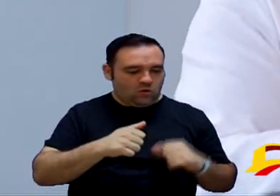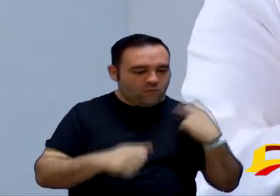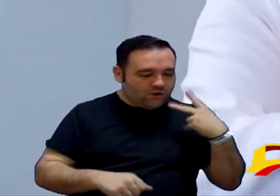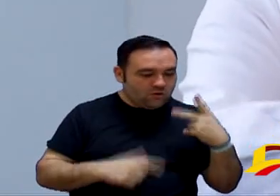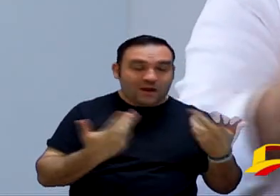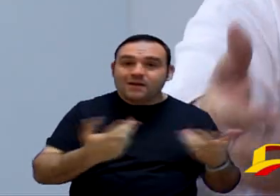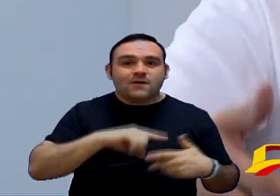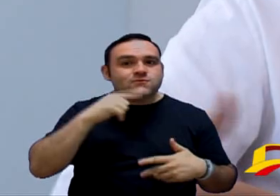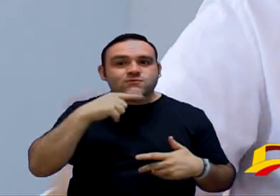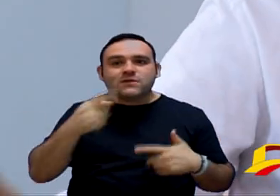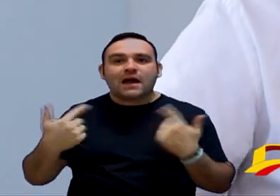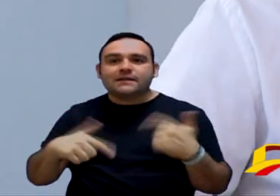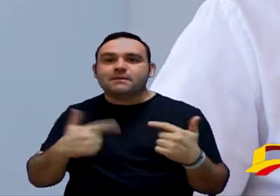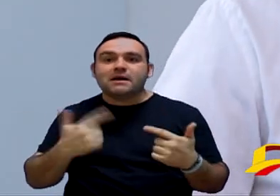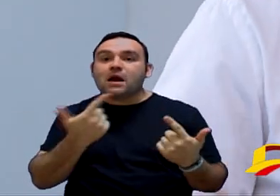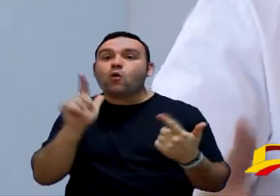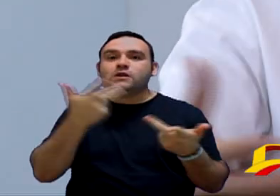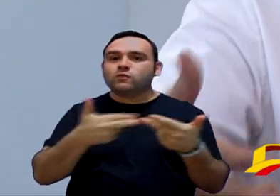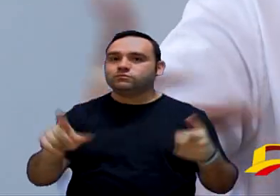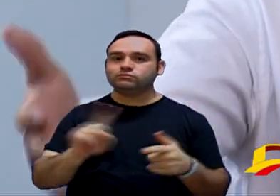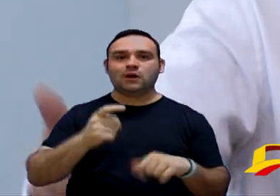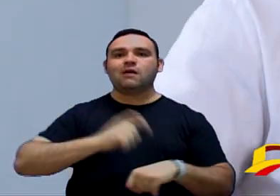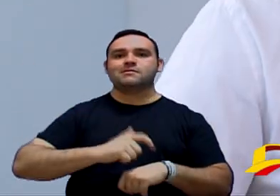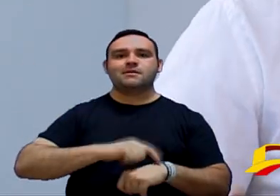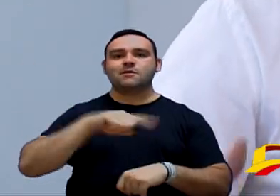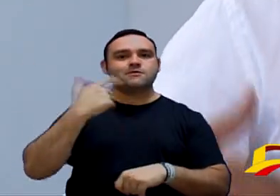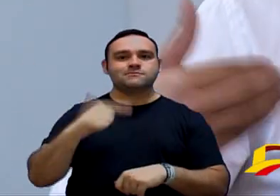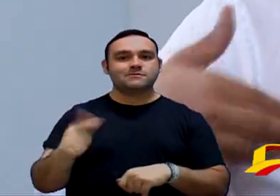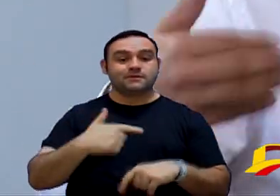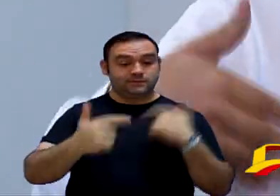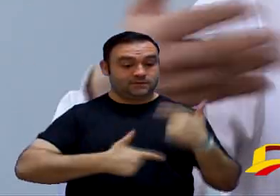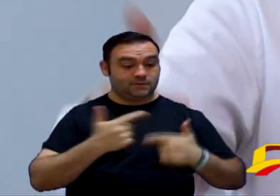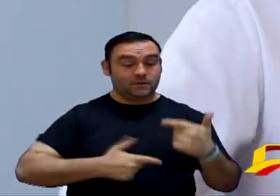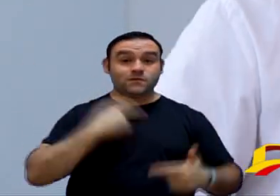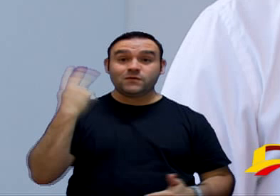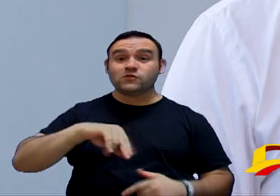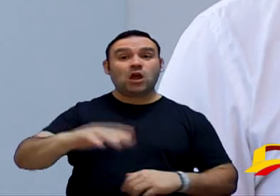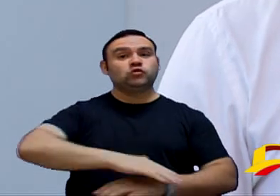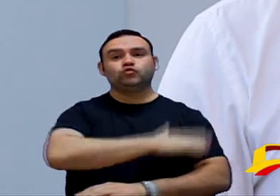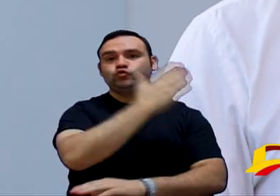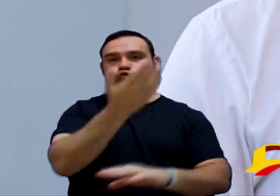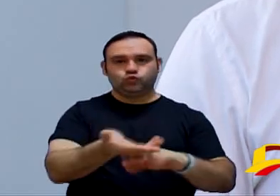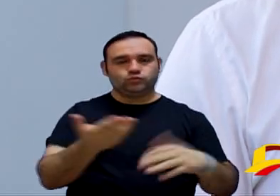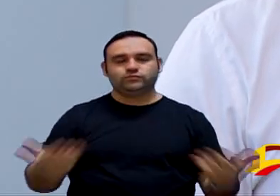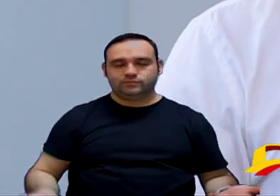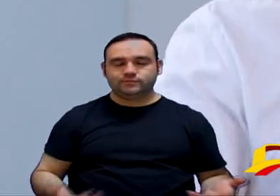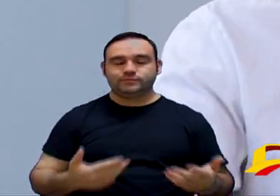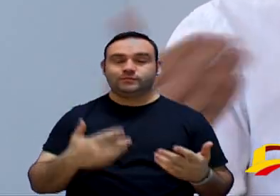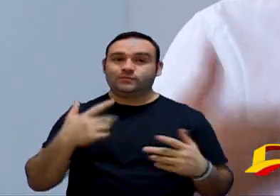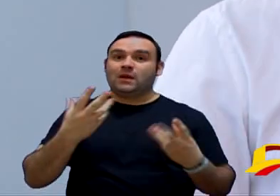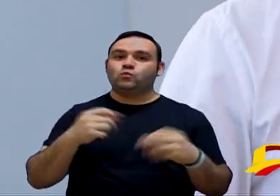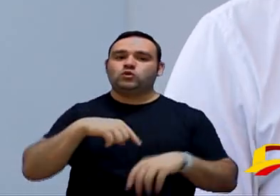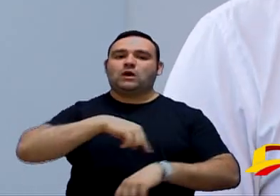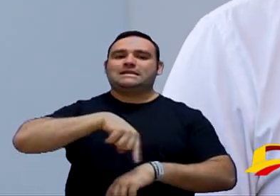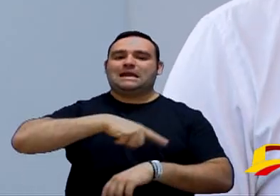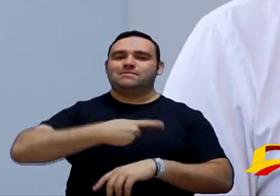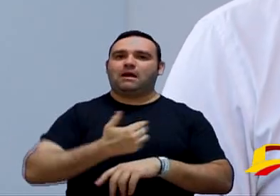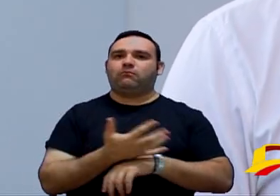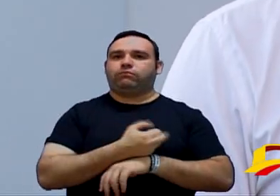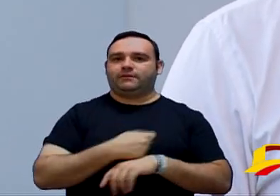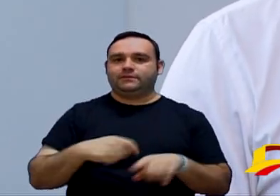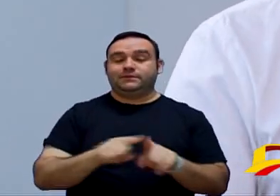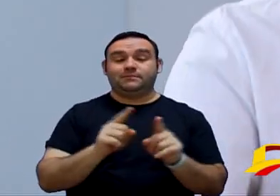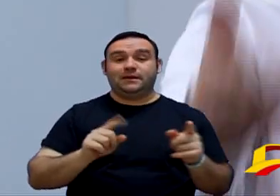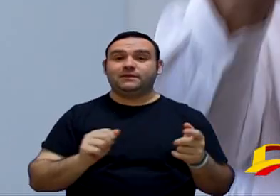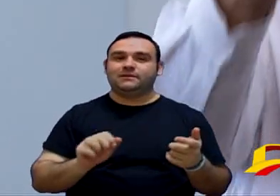eu não consigo não dá para trabalhar com outra coisa não tem tempo para isso o trabalho de vereador integral né então Eh toma muito tempo nos nosso e